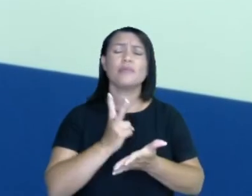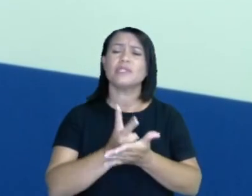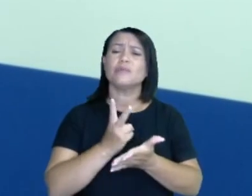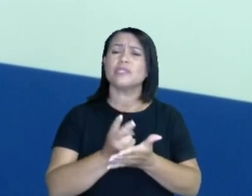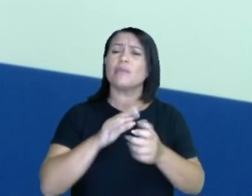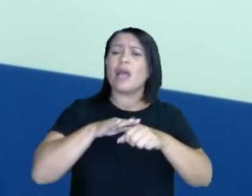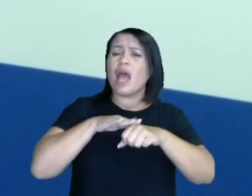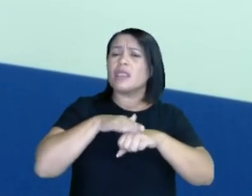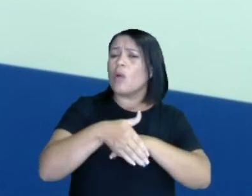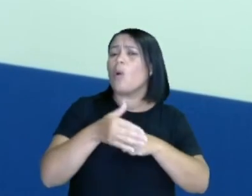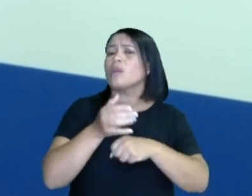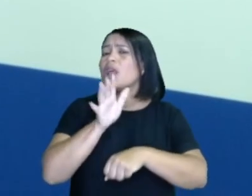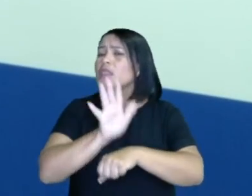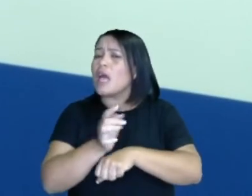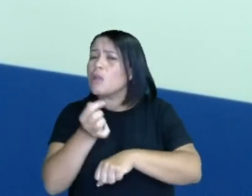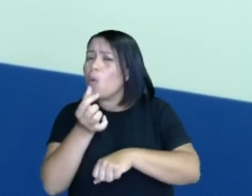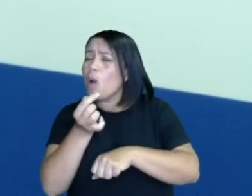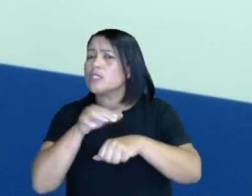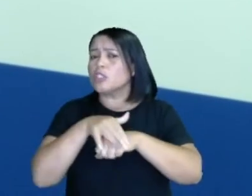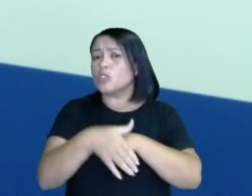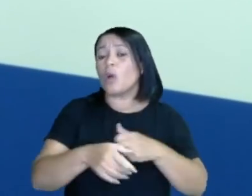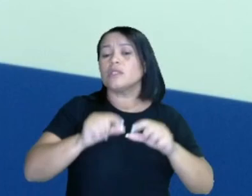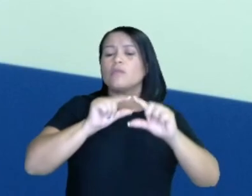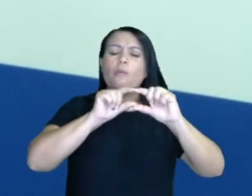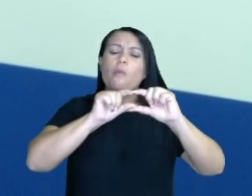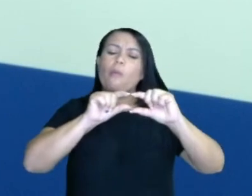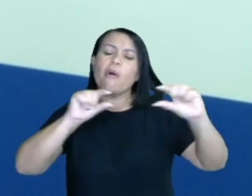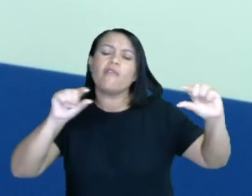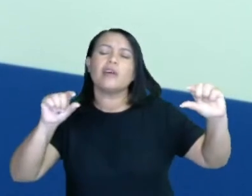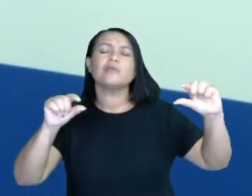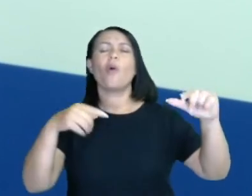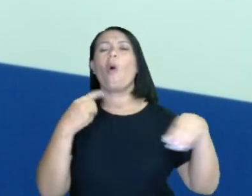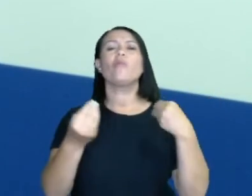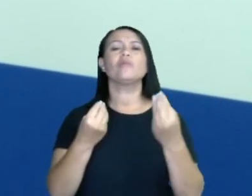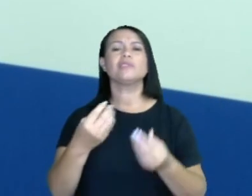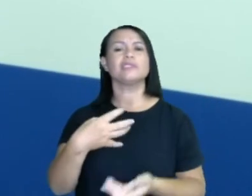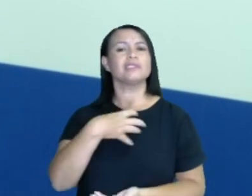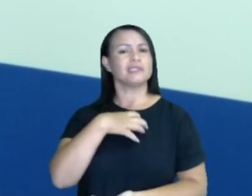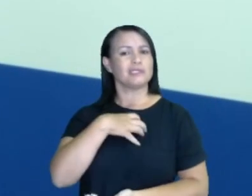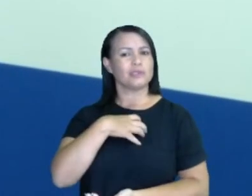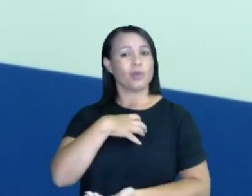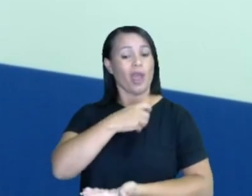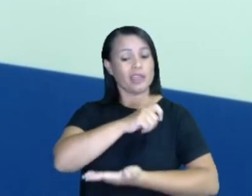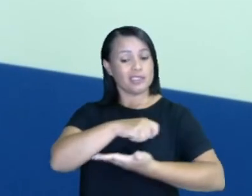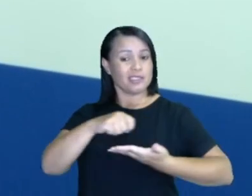dia, escrever uma frase de como você se sentiu naquele dia e escreve essa